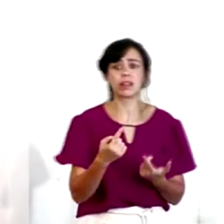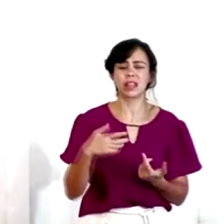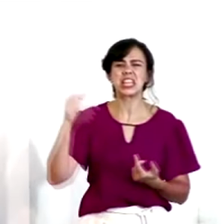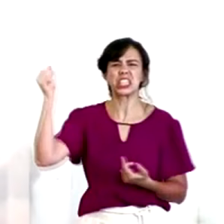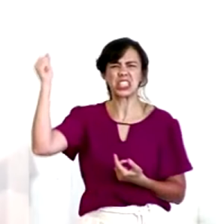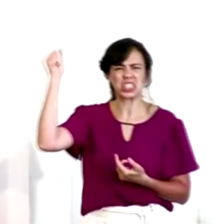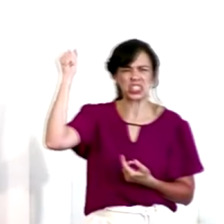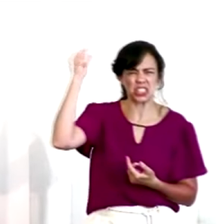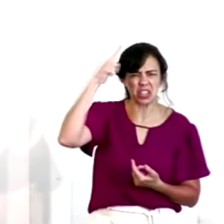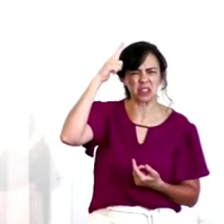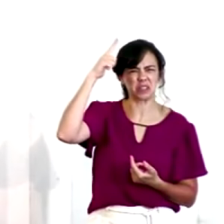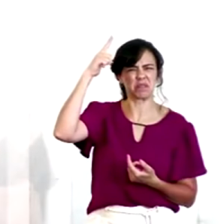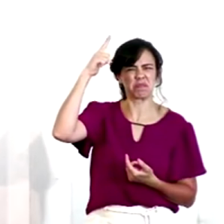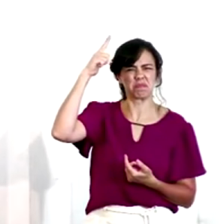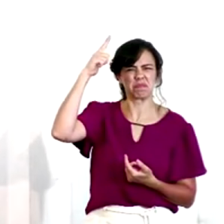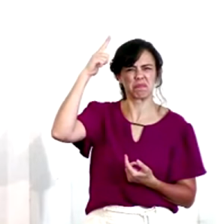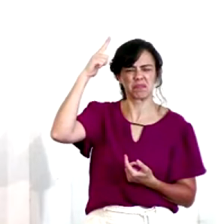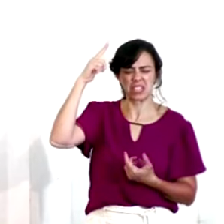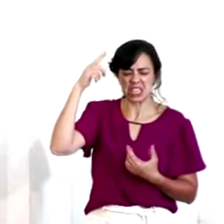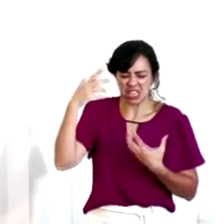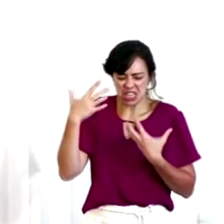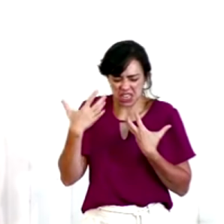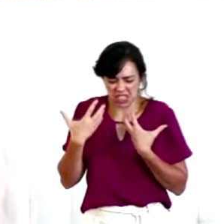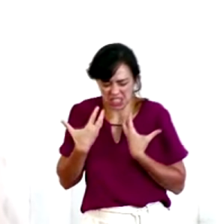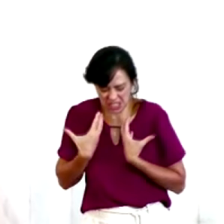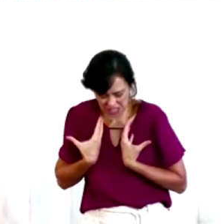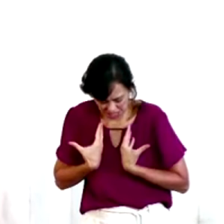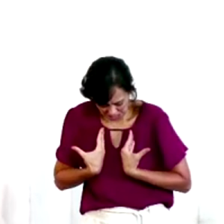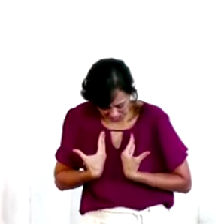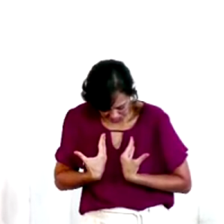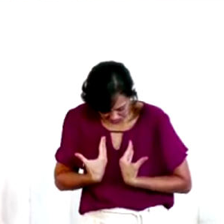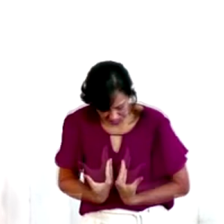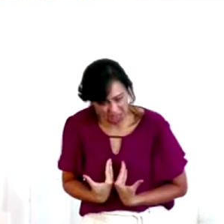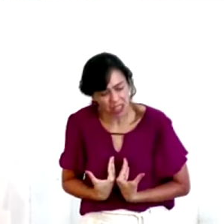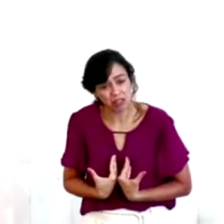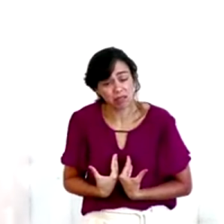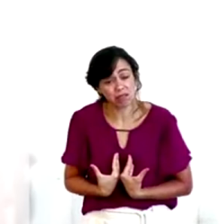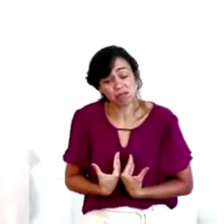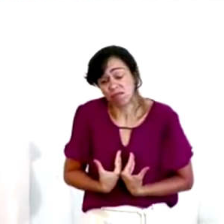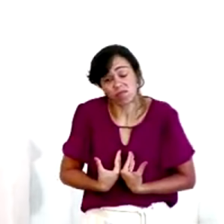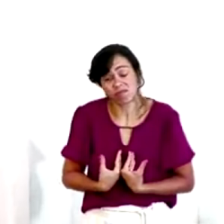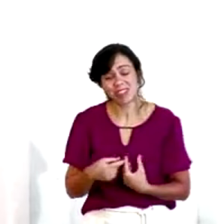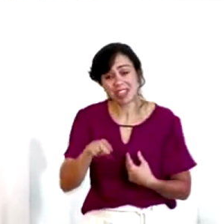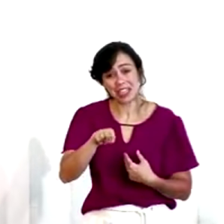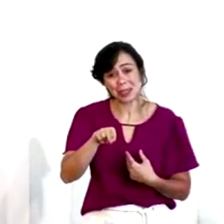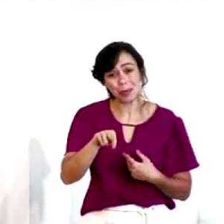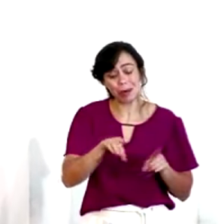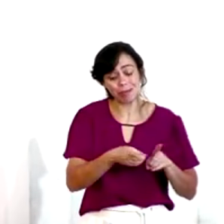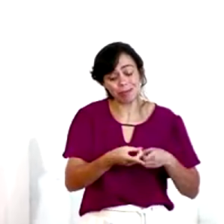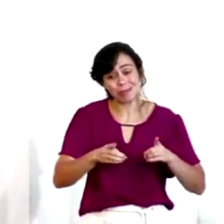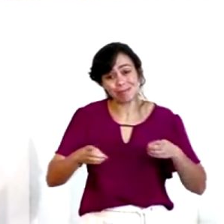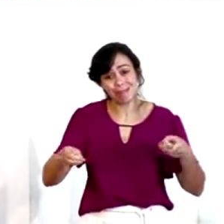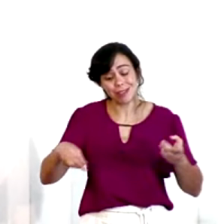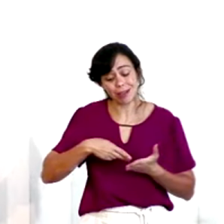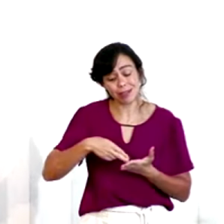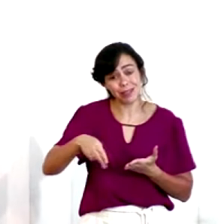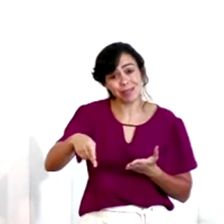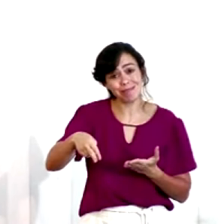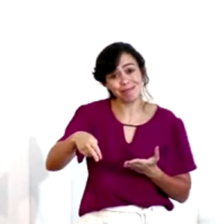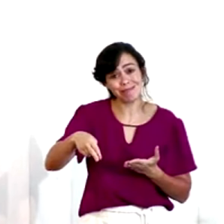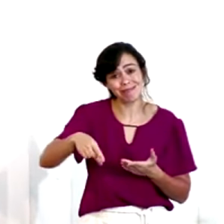escaldante. Escaldante. É diante de todos esses desafios que o